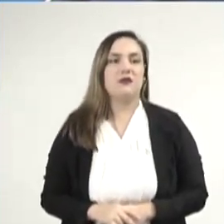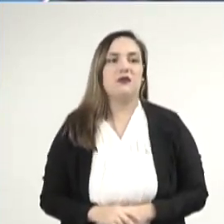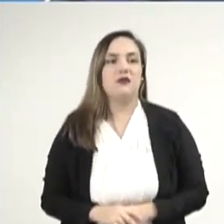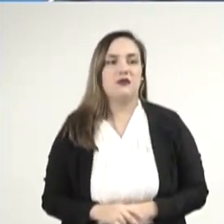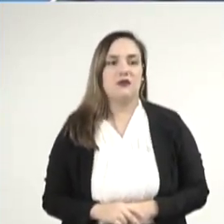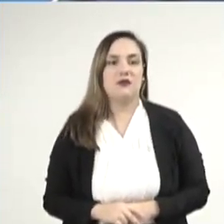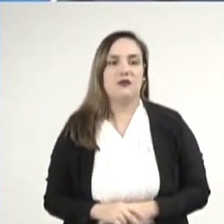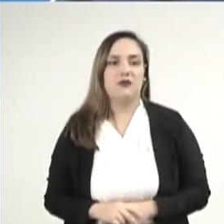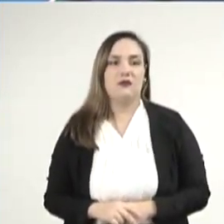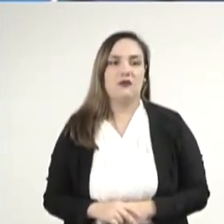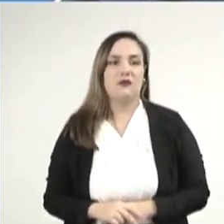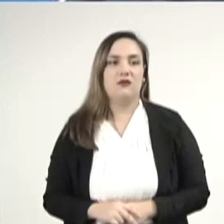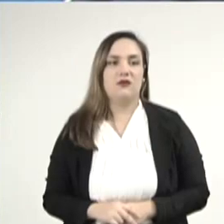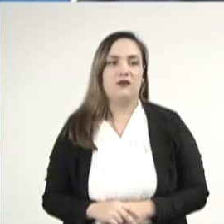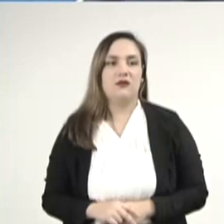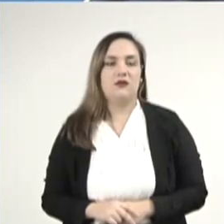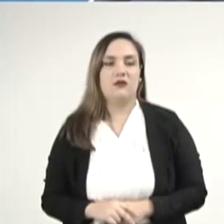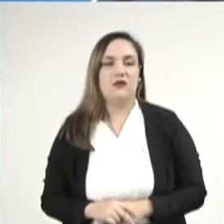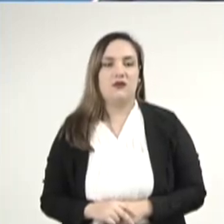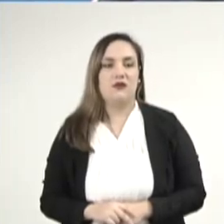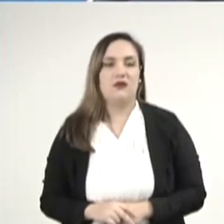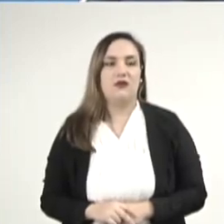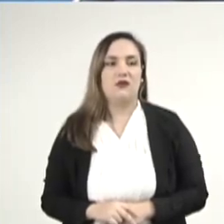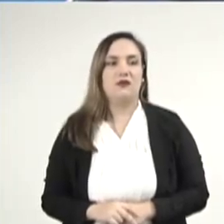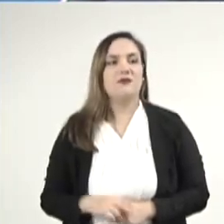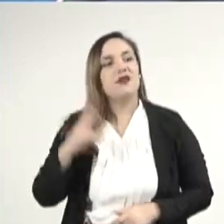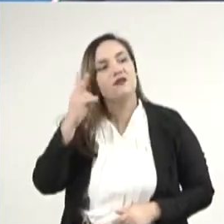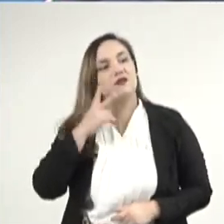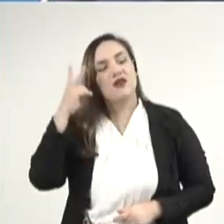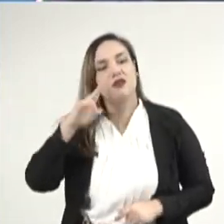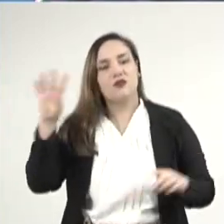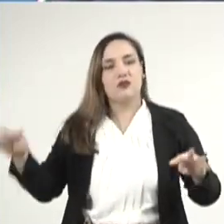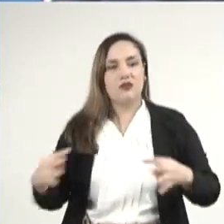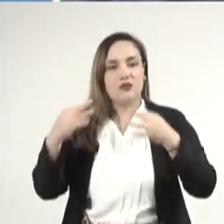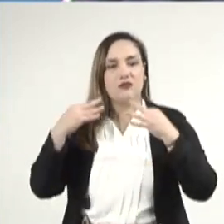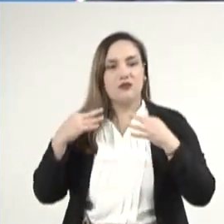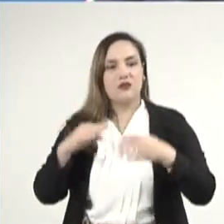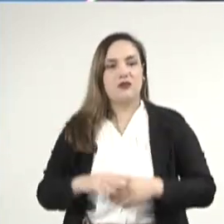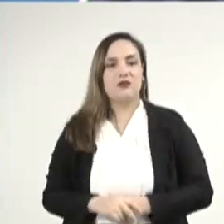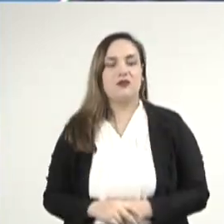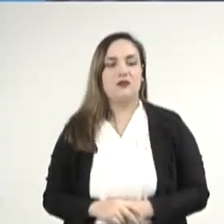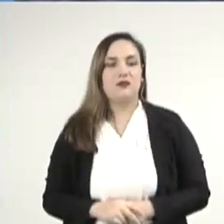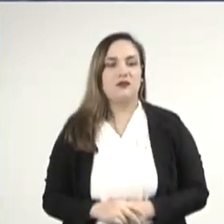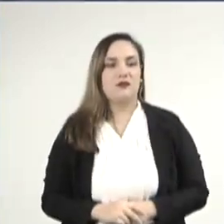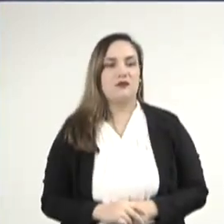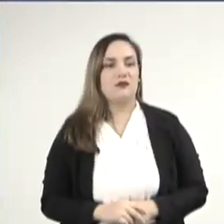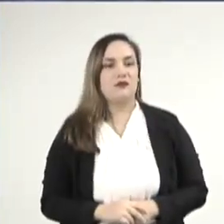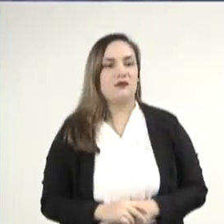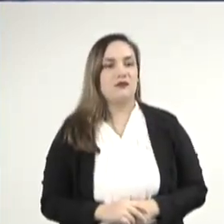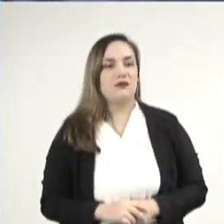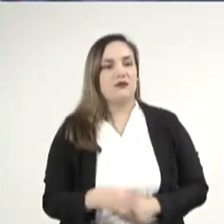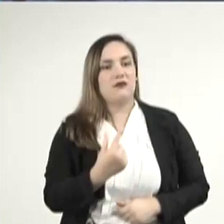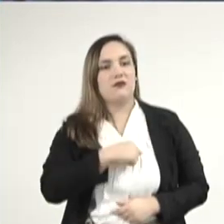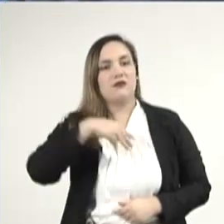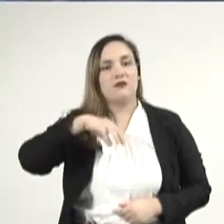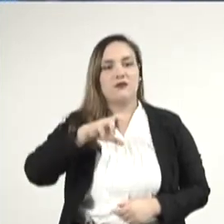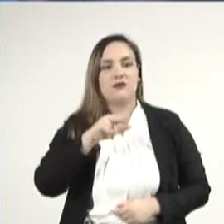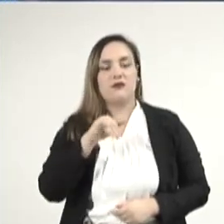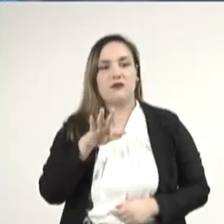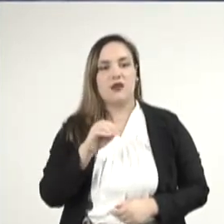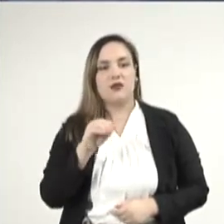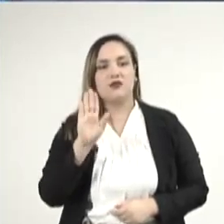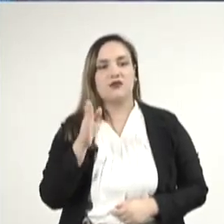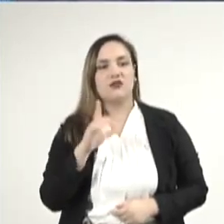dele. O Mendonça levou o holofote, mas o maior mérito é do Dino, que já estava com quase 100%